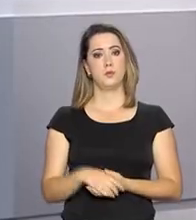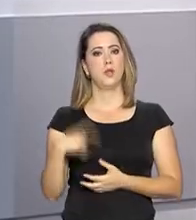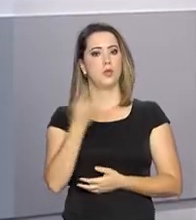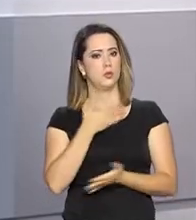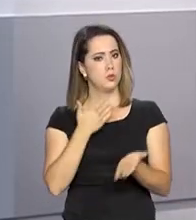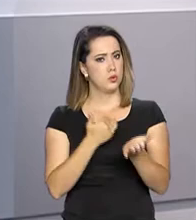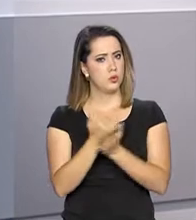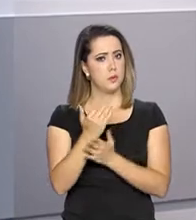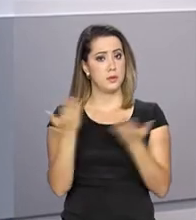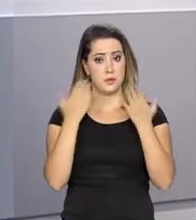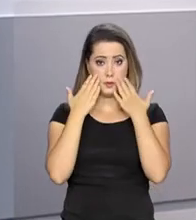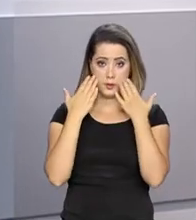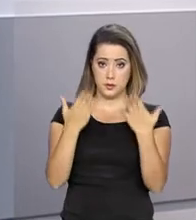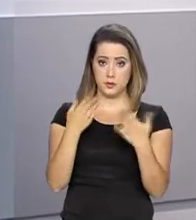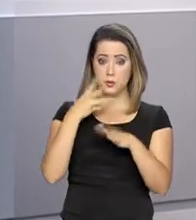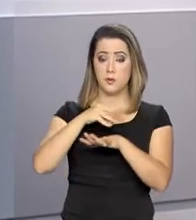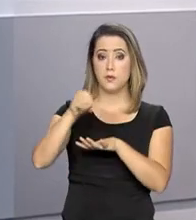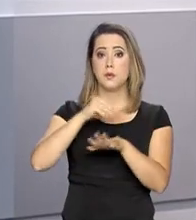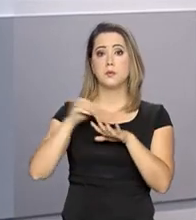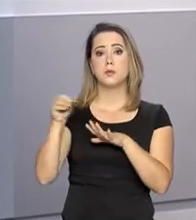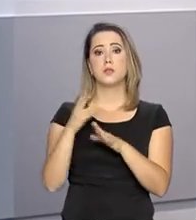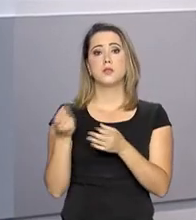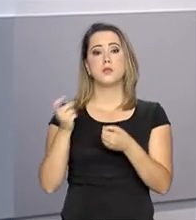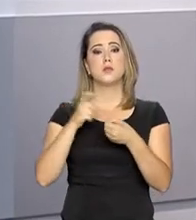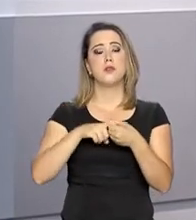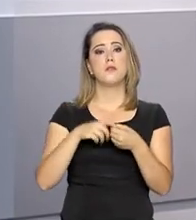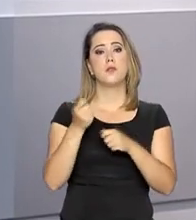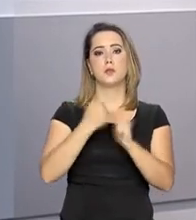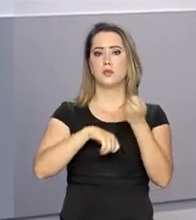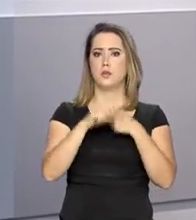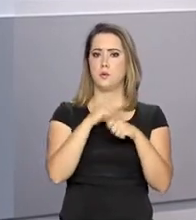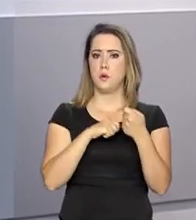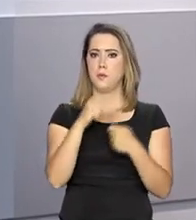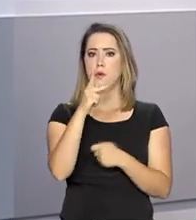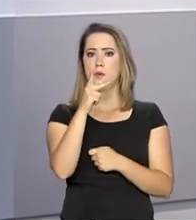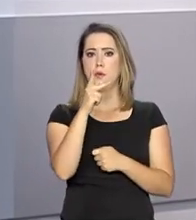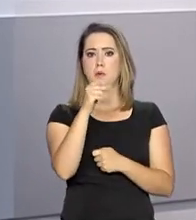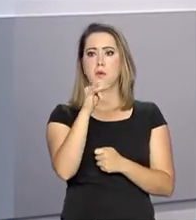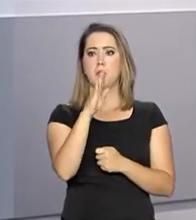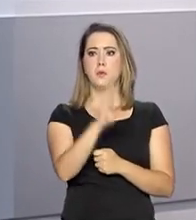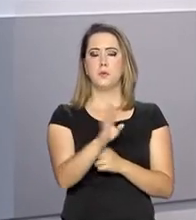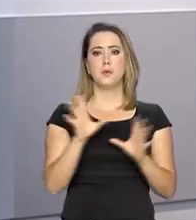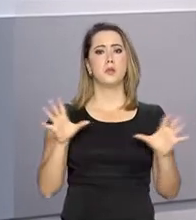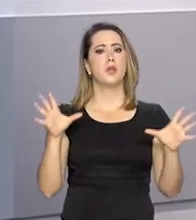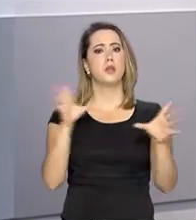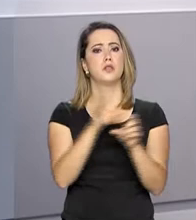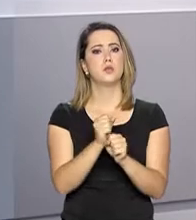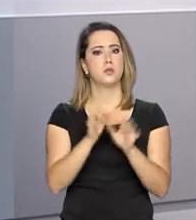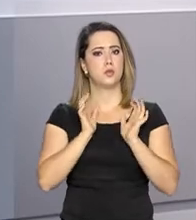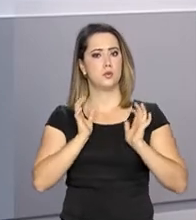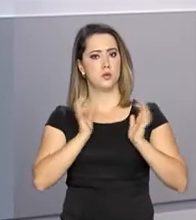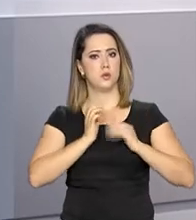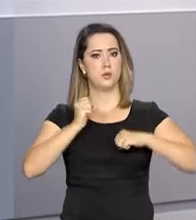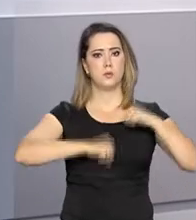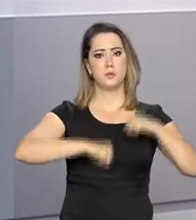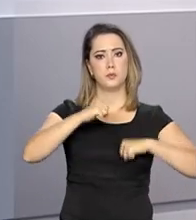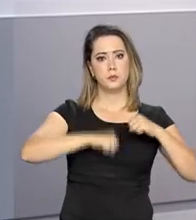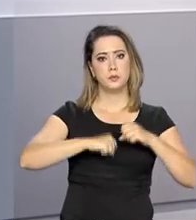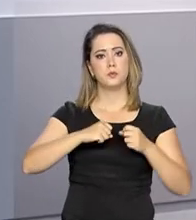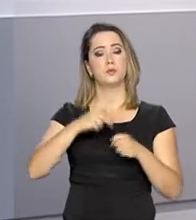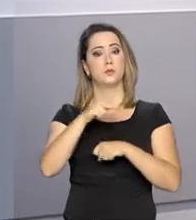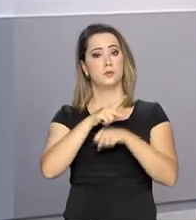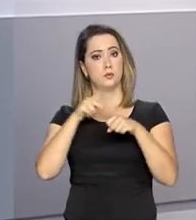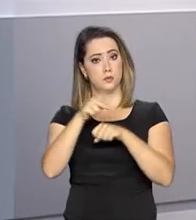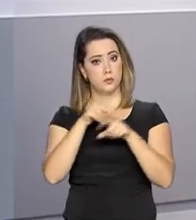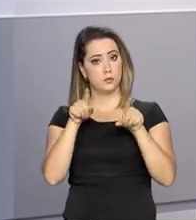gente começa esta edição com a notícia sobre a recuperação da economia o pib que é a soma de bens e serviços produzidos pelo